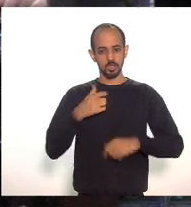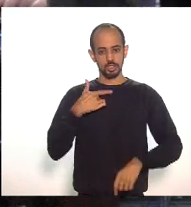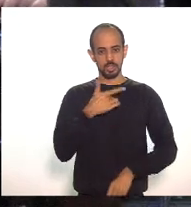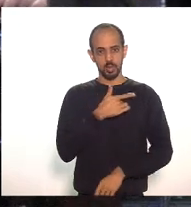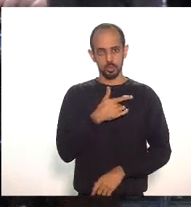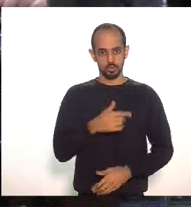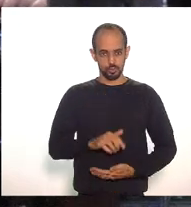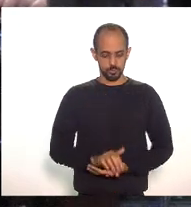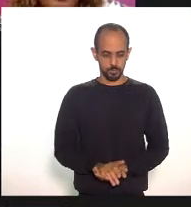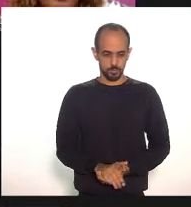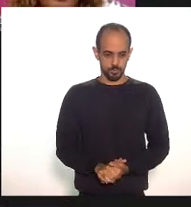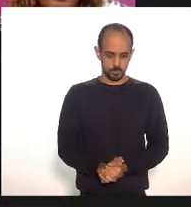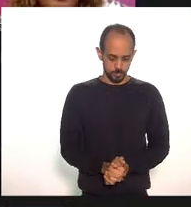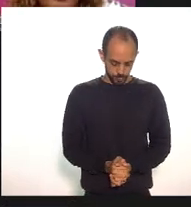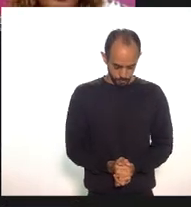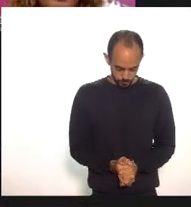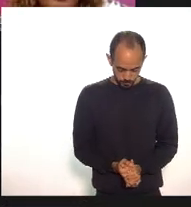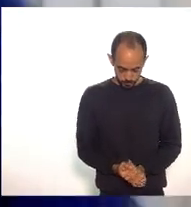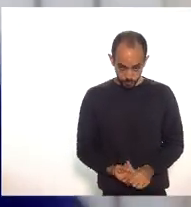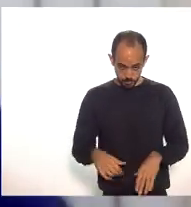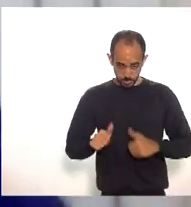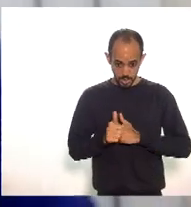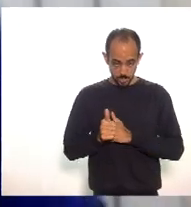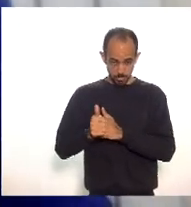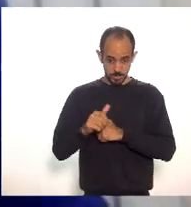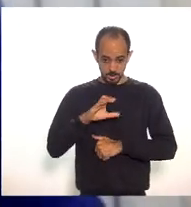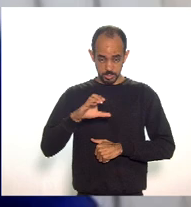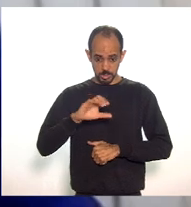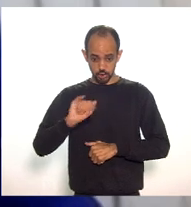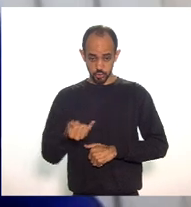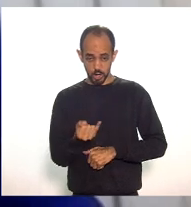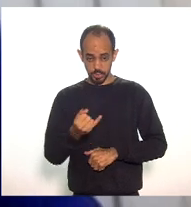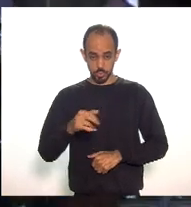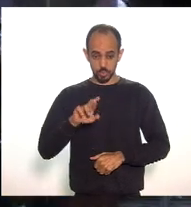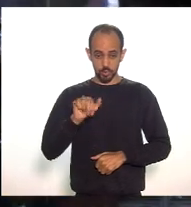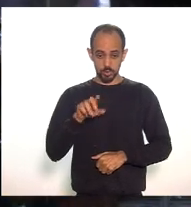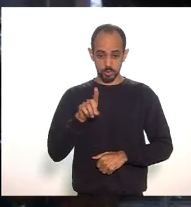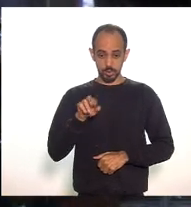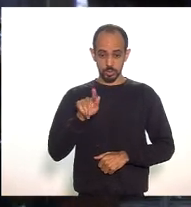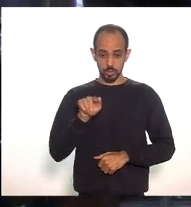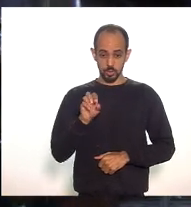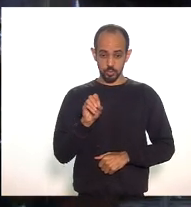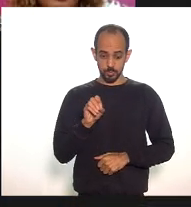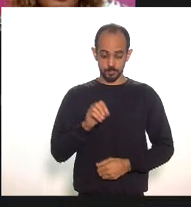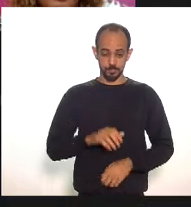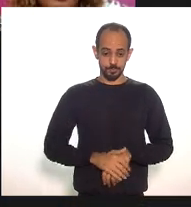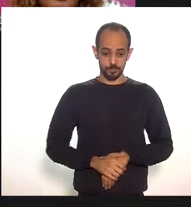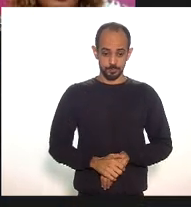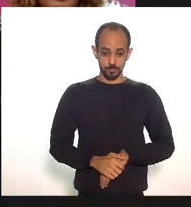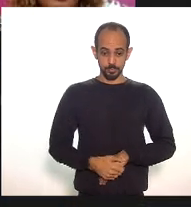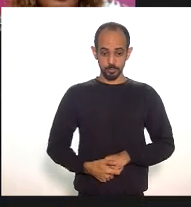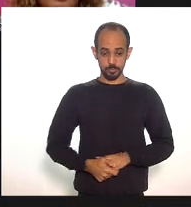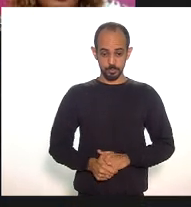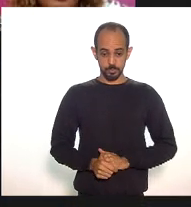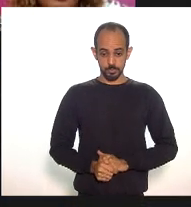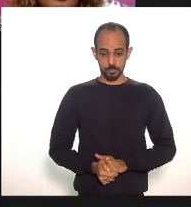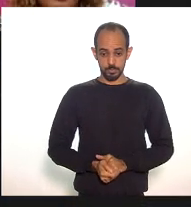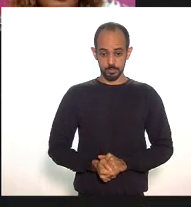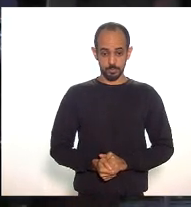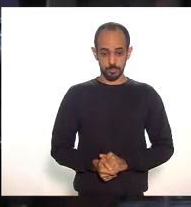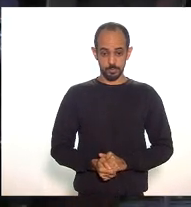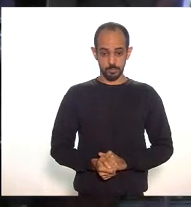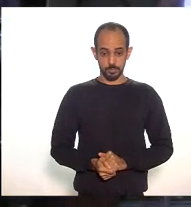e o Comboio para ser 16 lotes o presidente pode aparecer a presidente eu